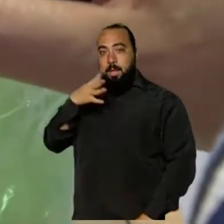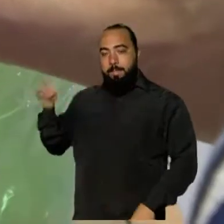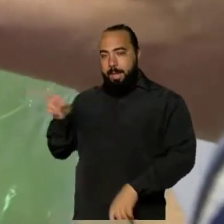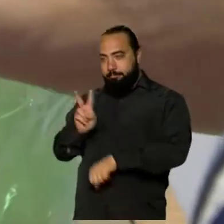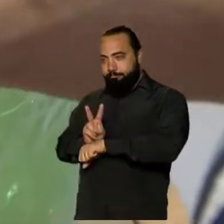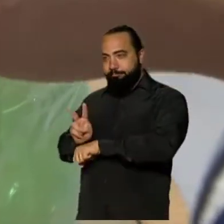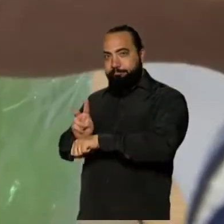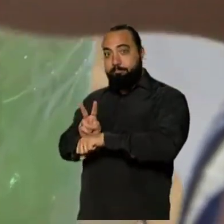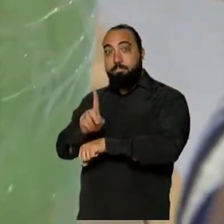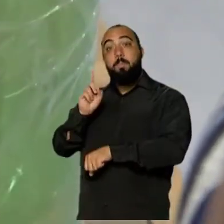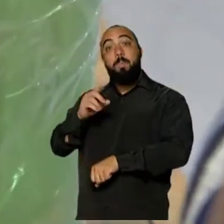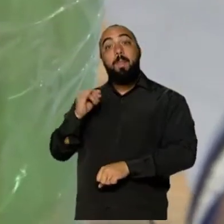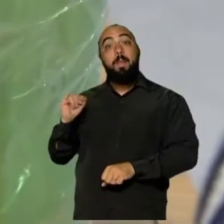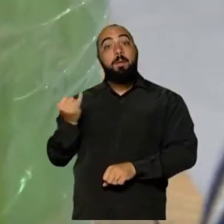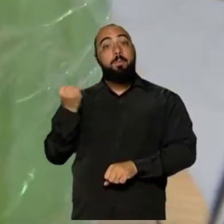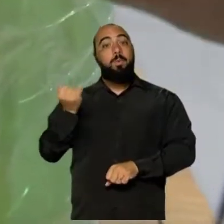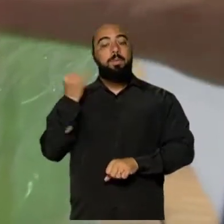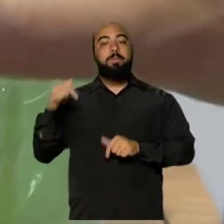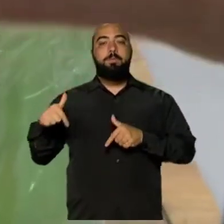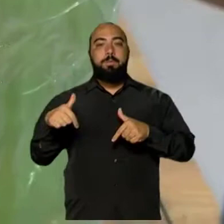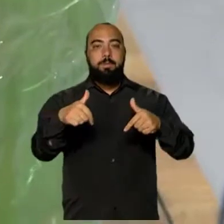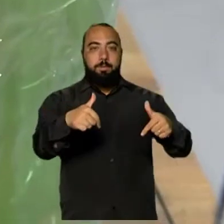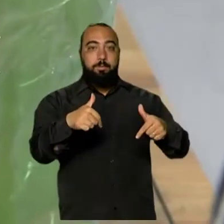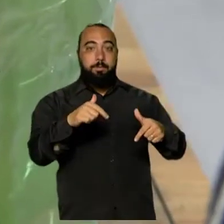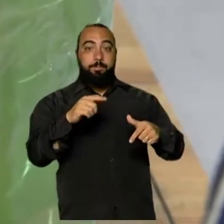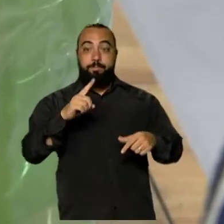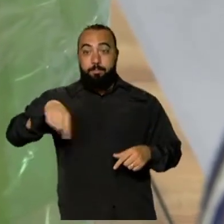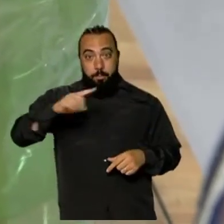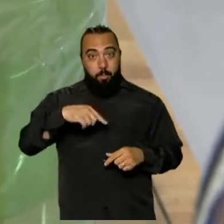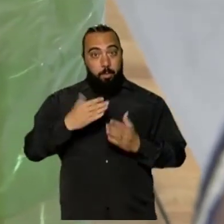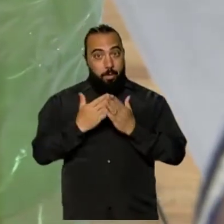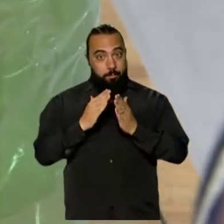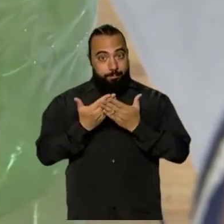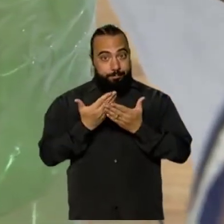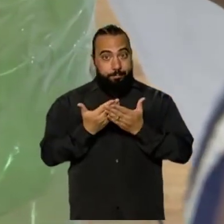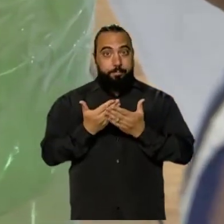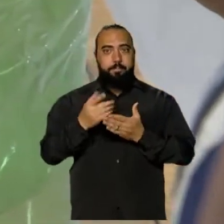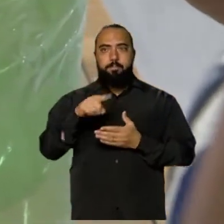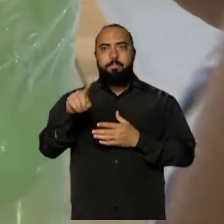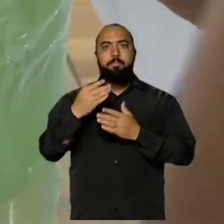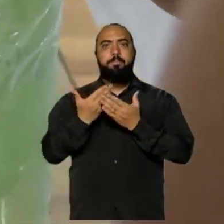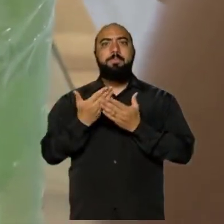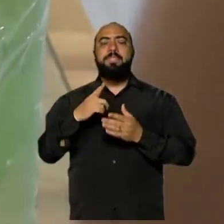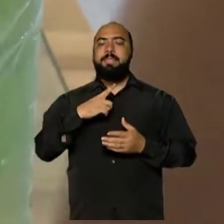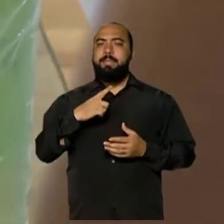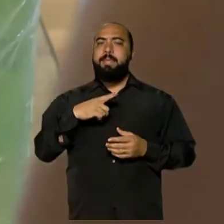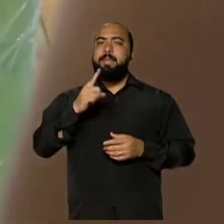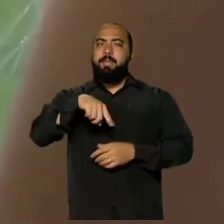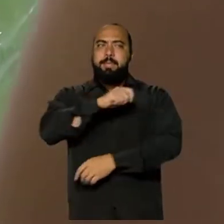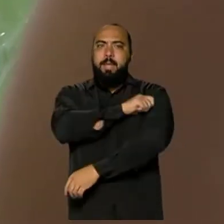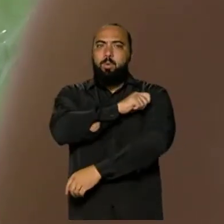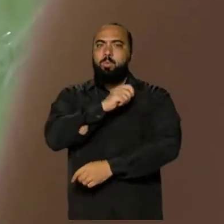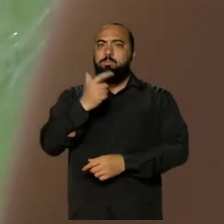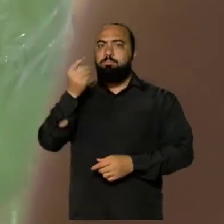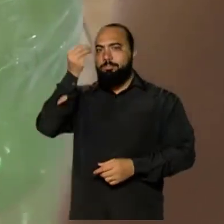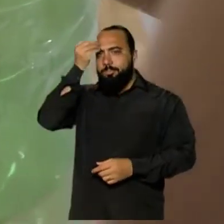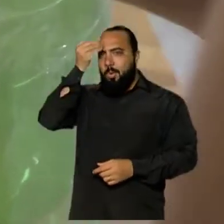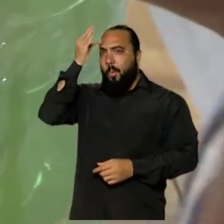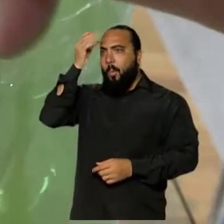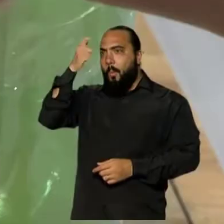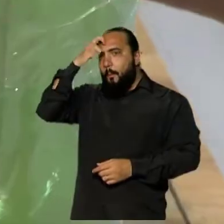são importantes porque os estudantes nas escolas podem, ao mesmo tempo que eles adquirem uma nova consciência